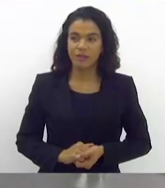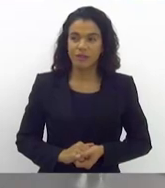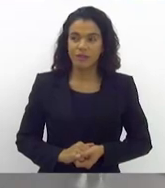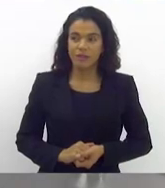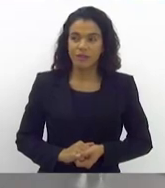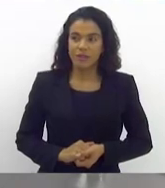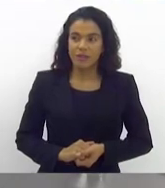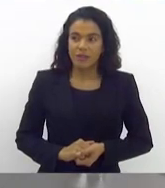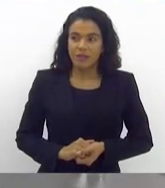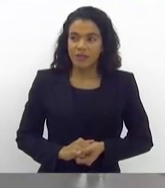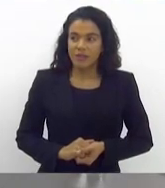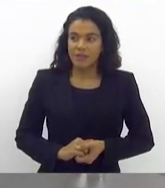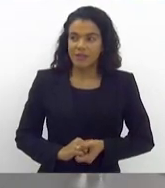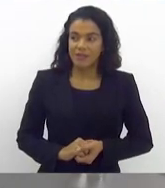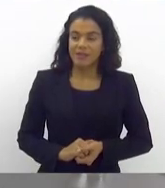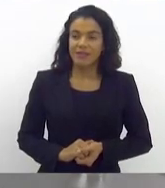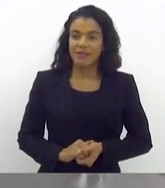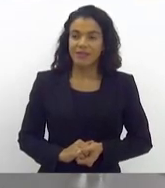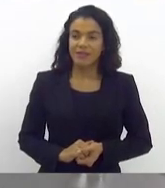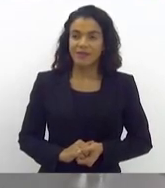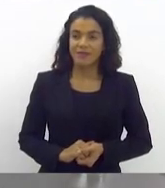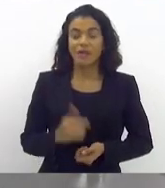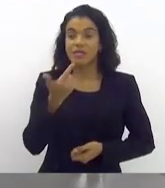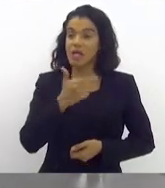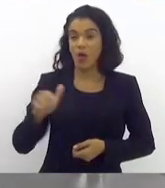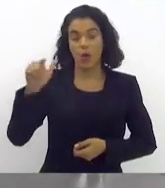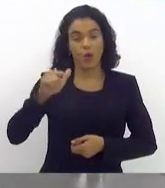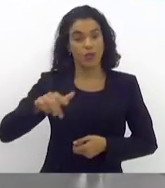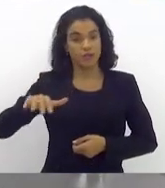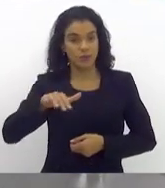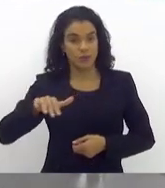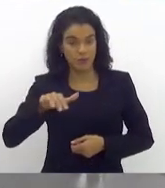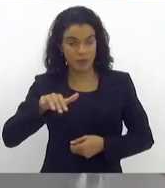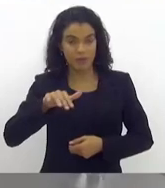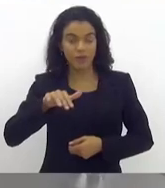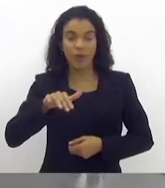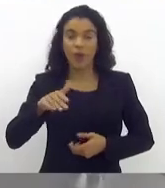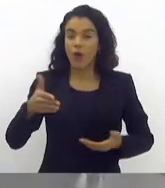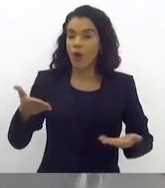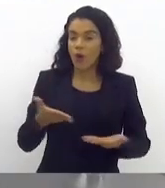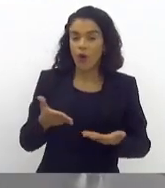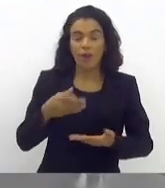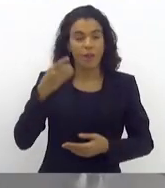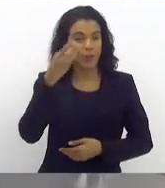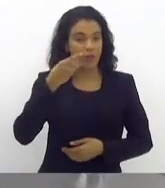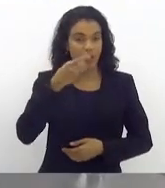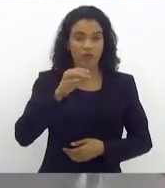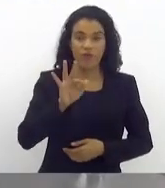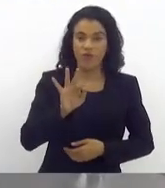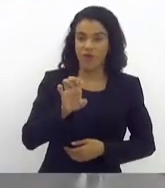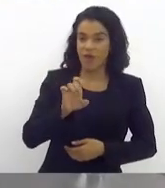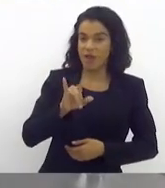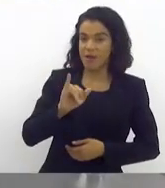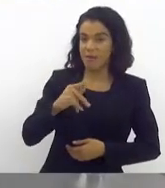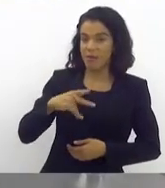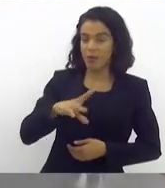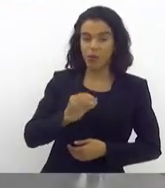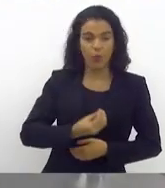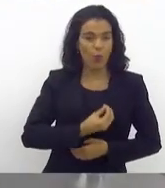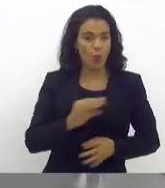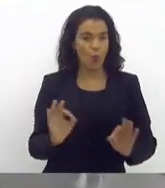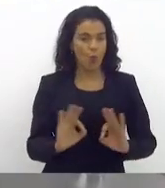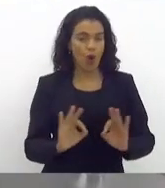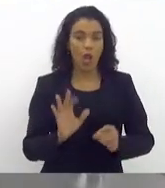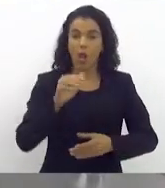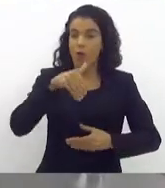voto consignado. Essa é outra questão. A gente, como o deputado Filipinho Raves, ele não está presente, ele não